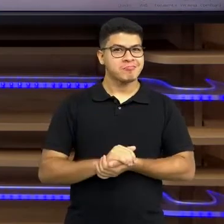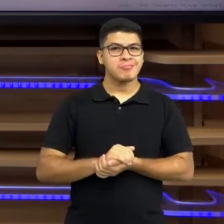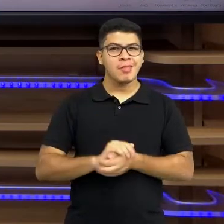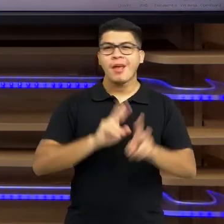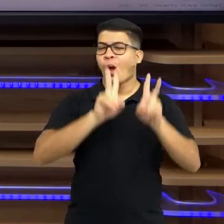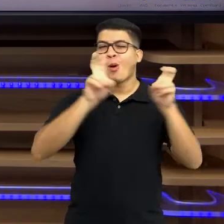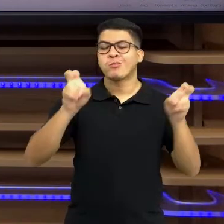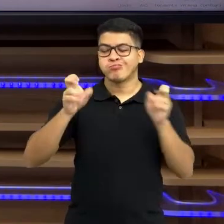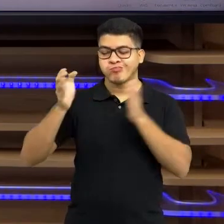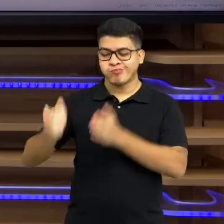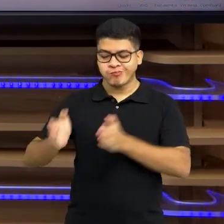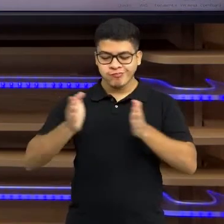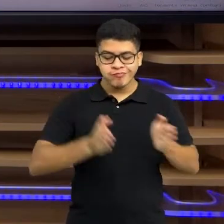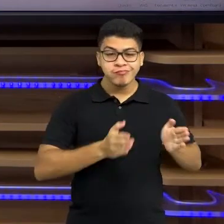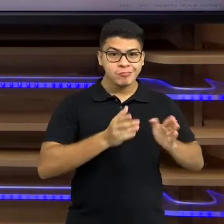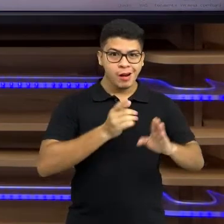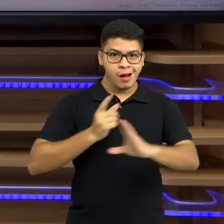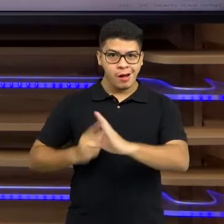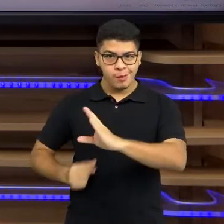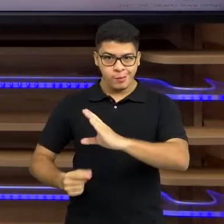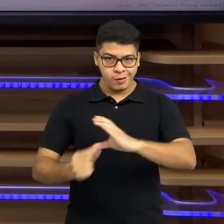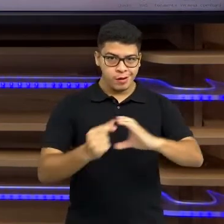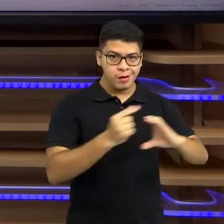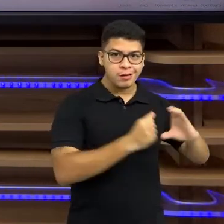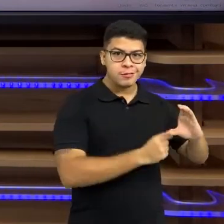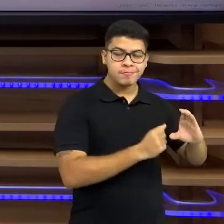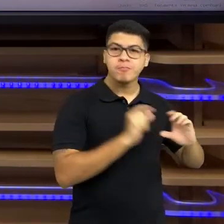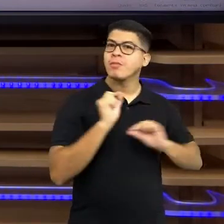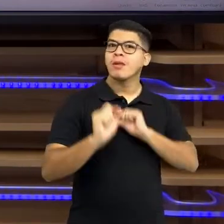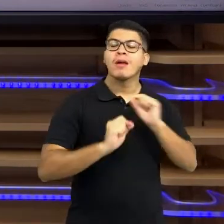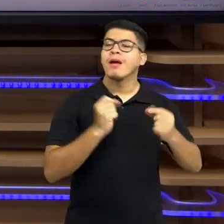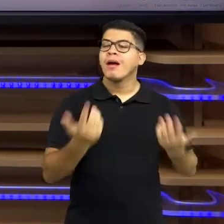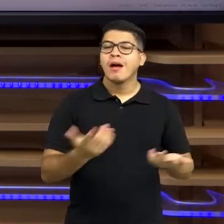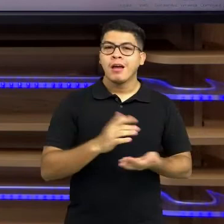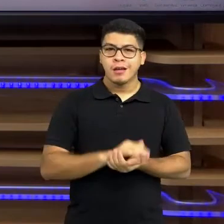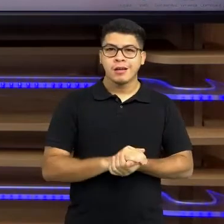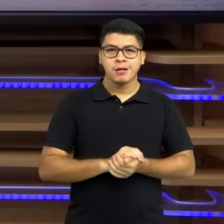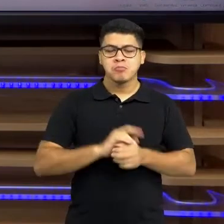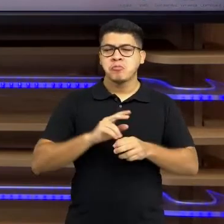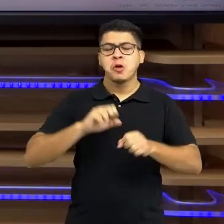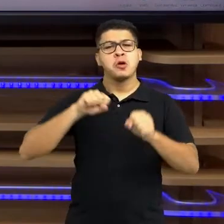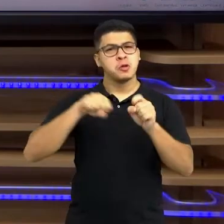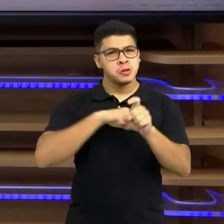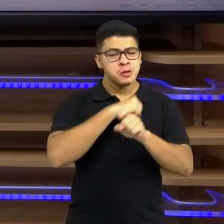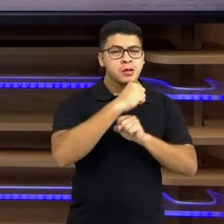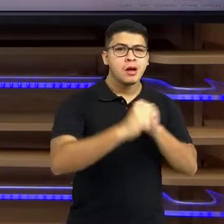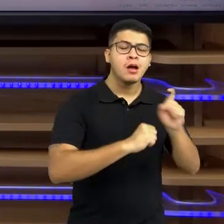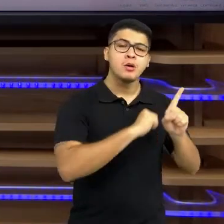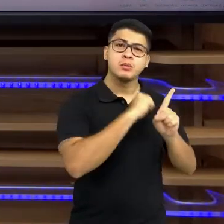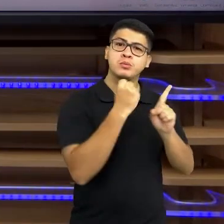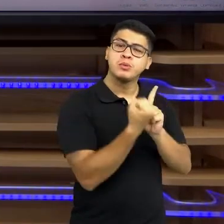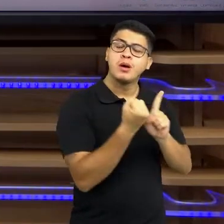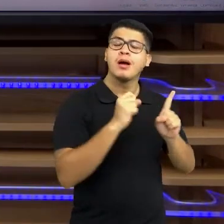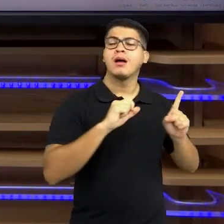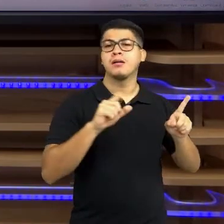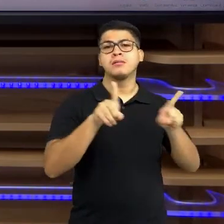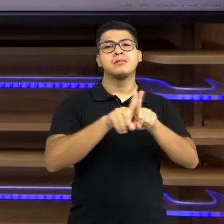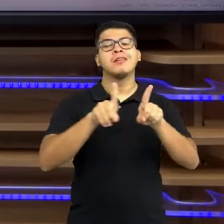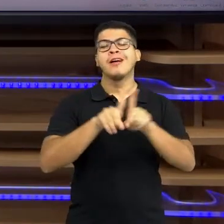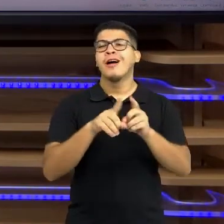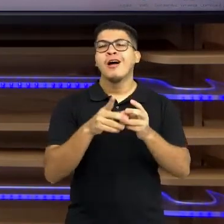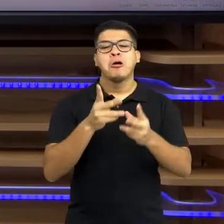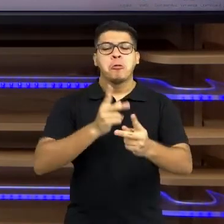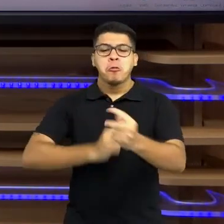sobre fases do capitalismo, né? Esse sistema econômico, social que está presente aí no dia a dia